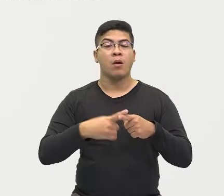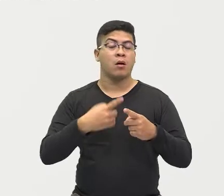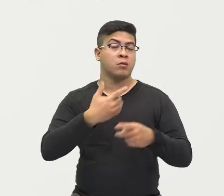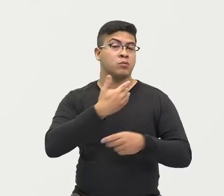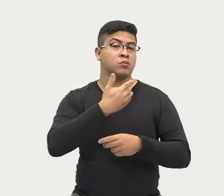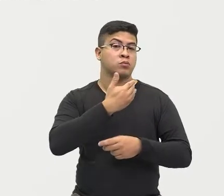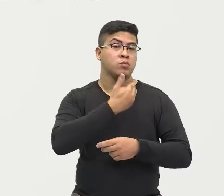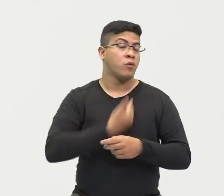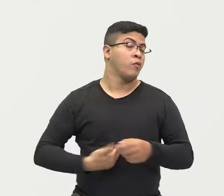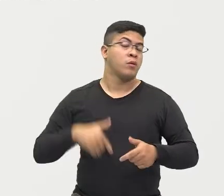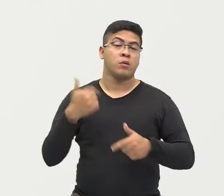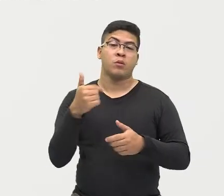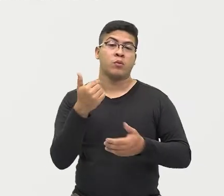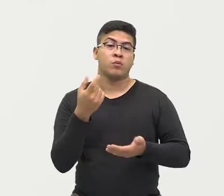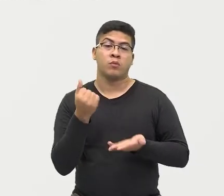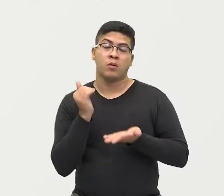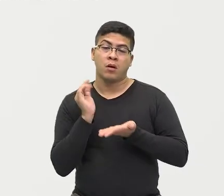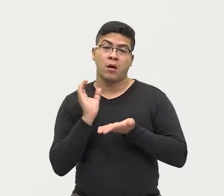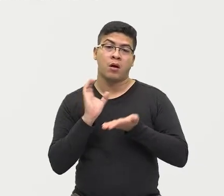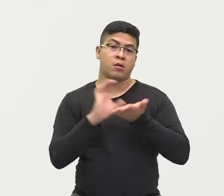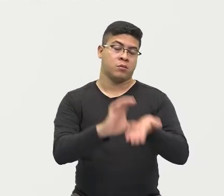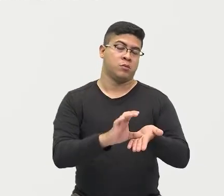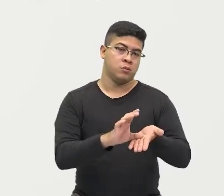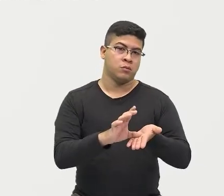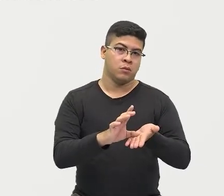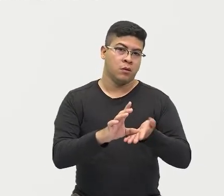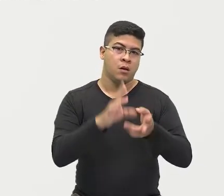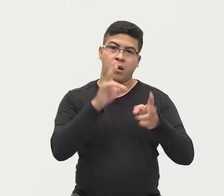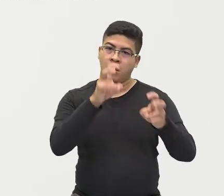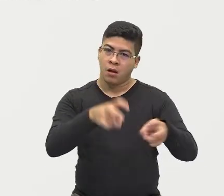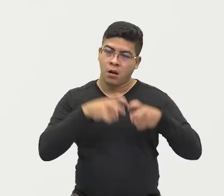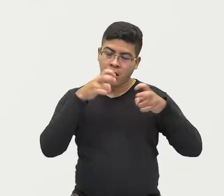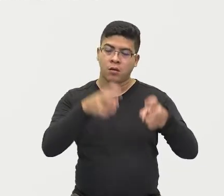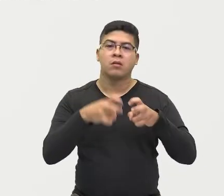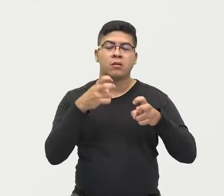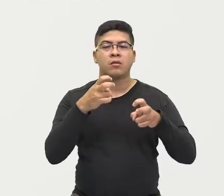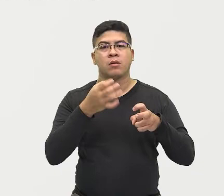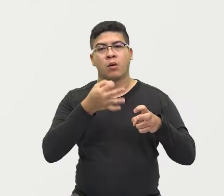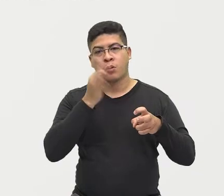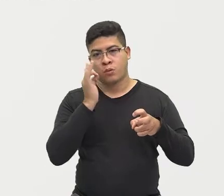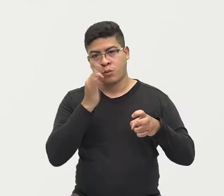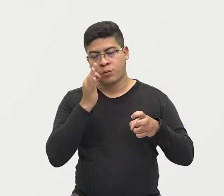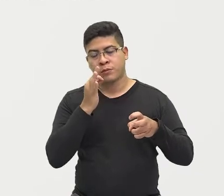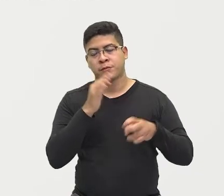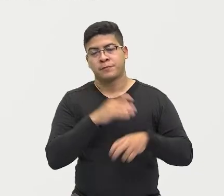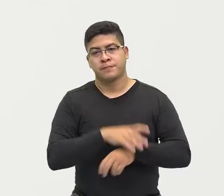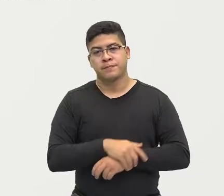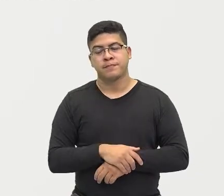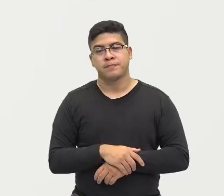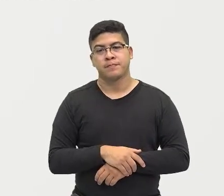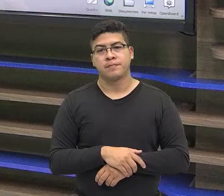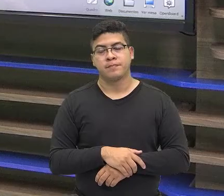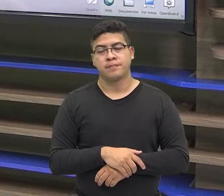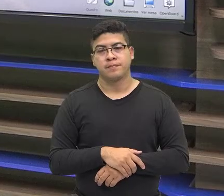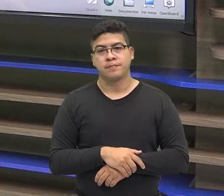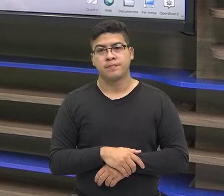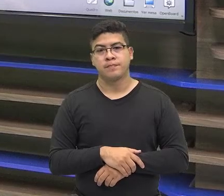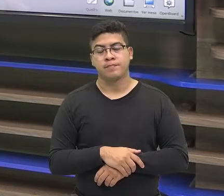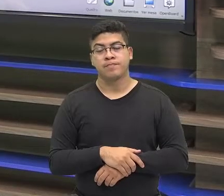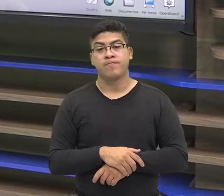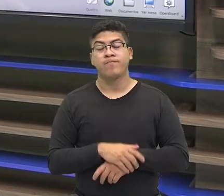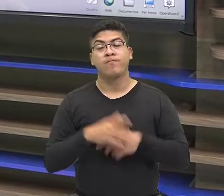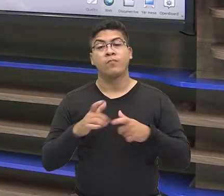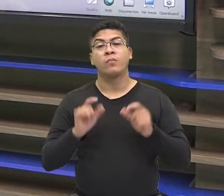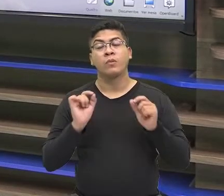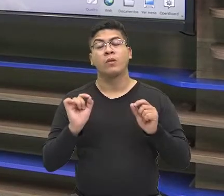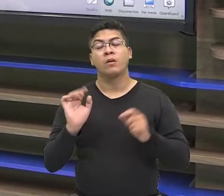decadência, né, do Vale do Paraíba, com o deslocamento ali das culturas do café para o oeste paulista. Aí o que